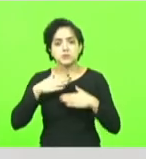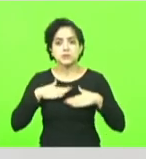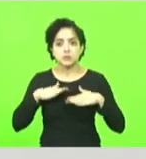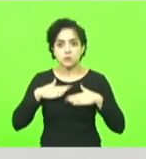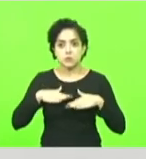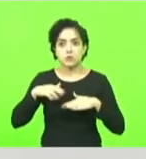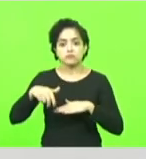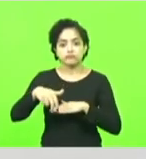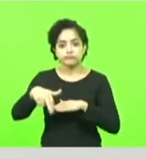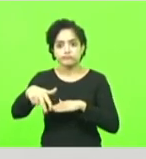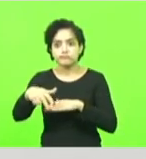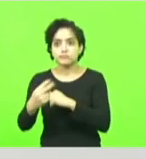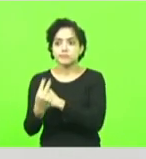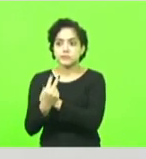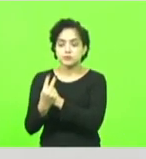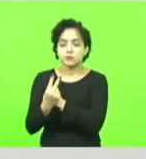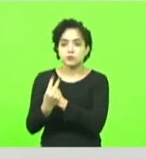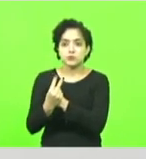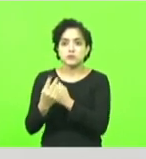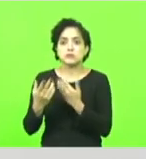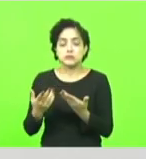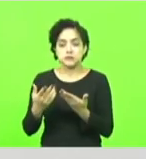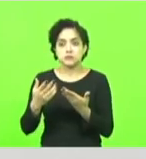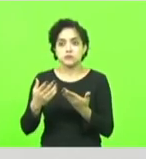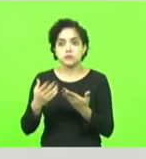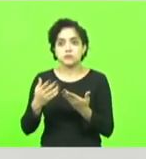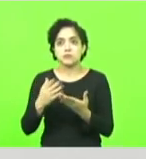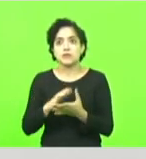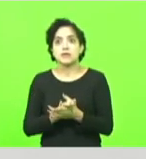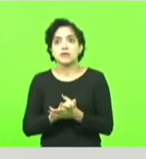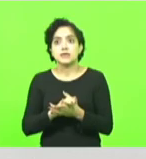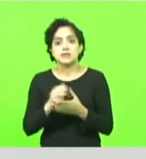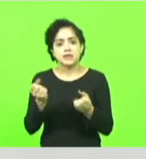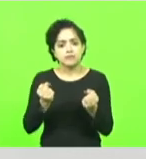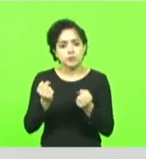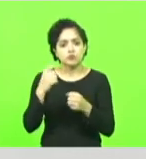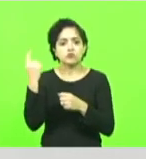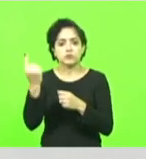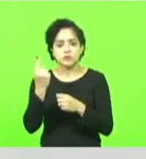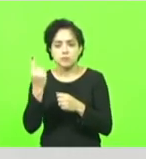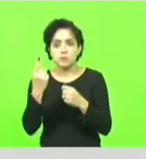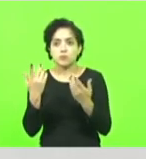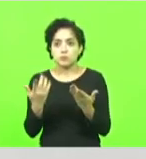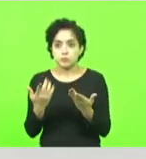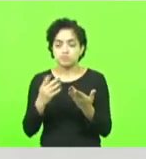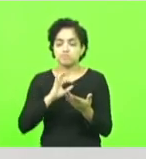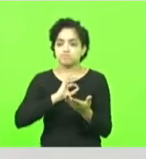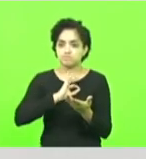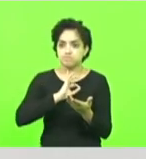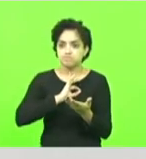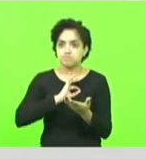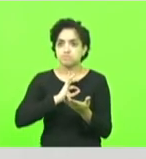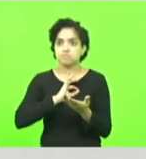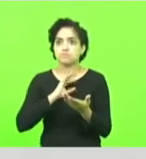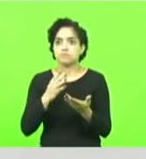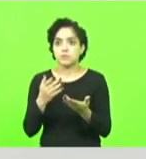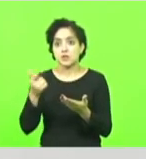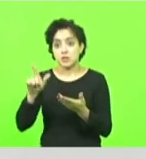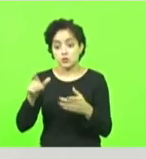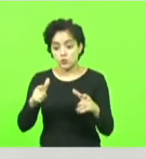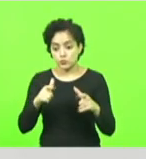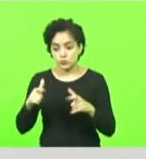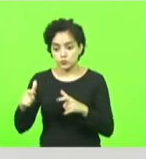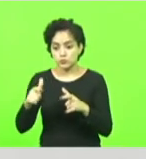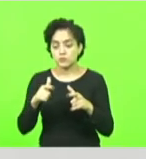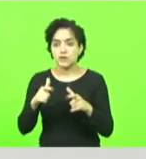gente está guarnecido porque é um ponto de constante atuação de viaturas, isso coíbe a criminalidade, assaltos, como em outras áreas tem. Então,